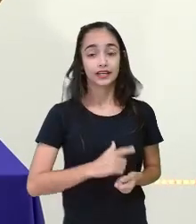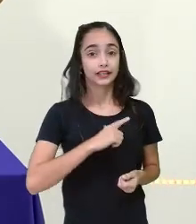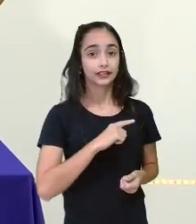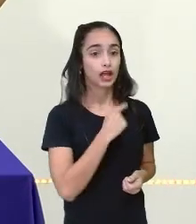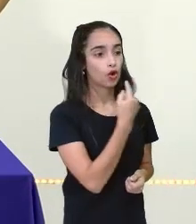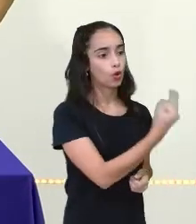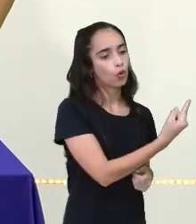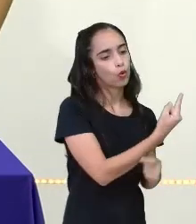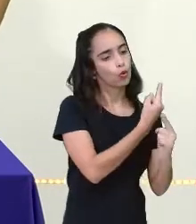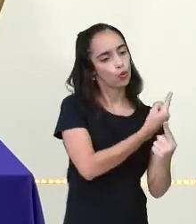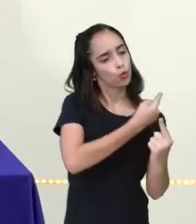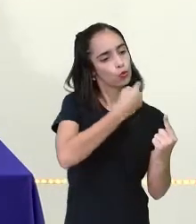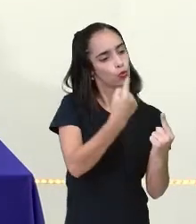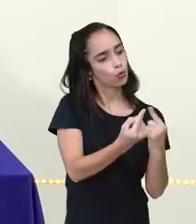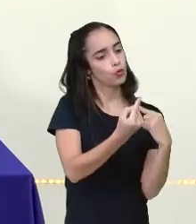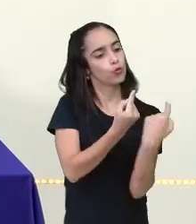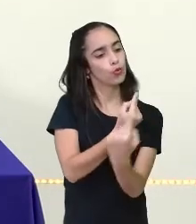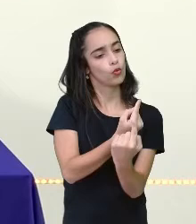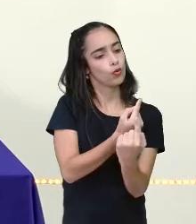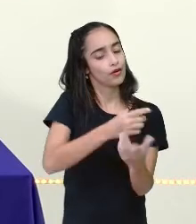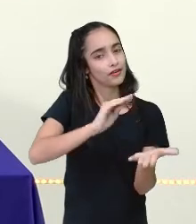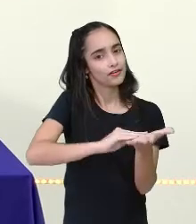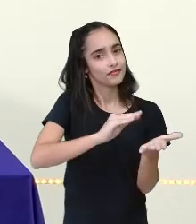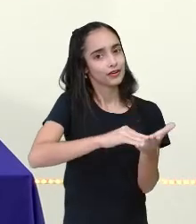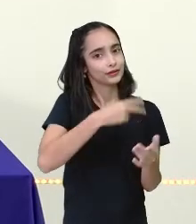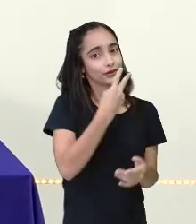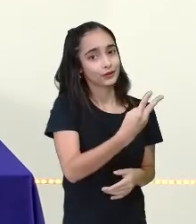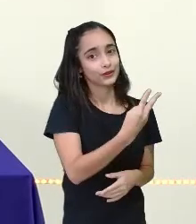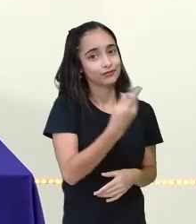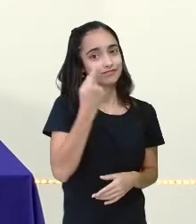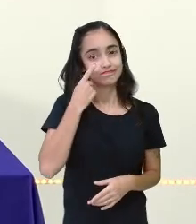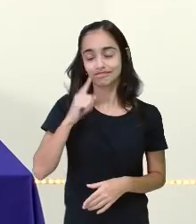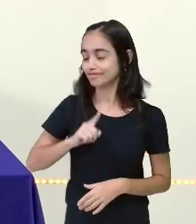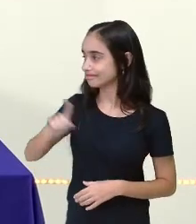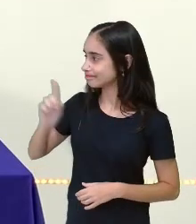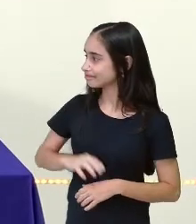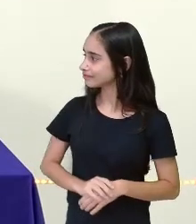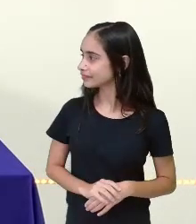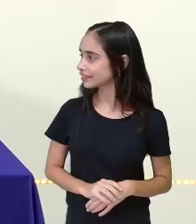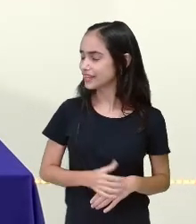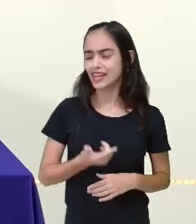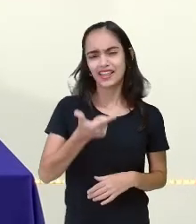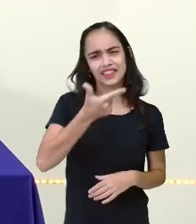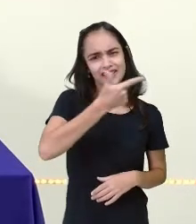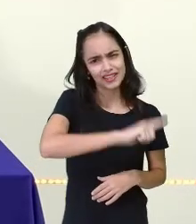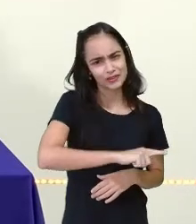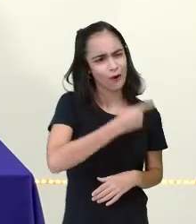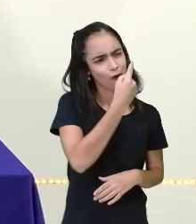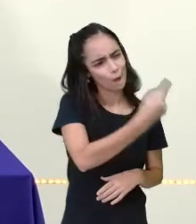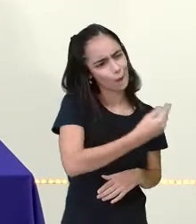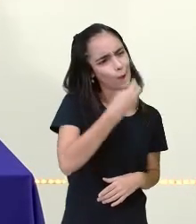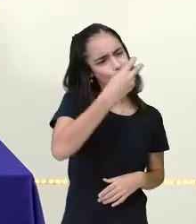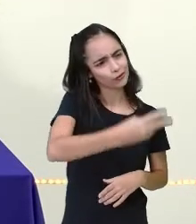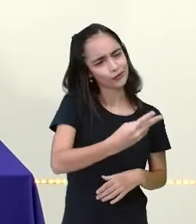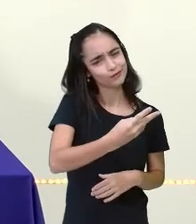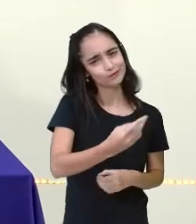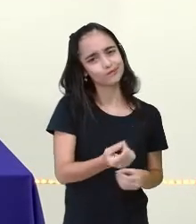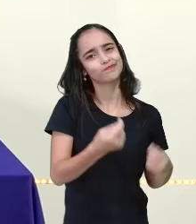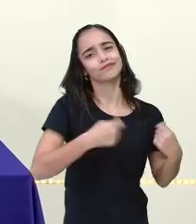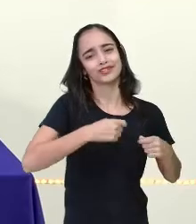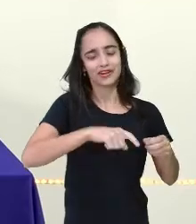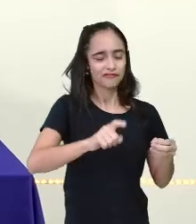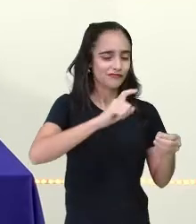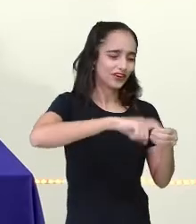para cada um e vai sobrar 2, tá? Olha de novo. 1, 2. De novo eu volto